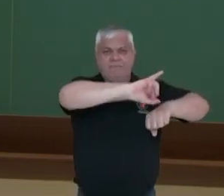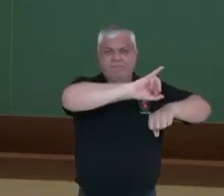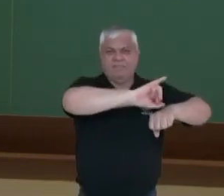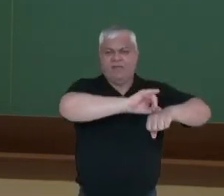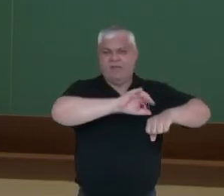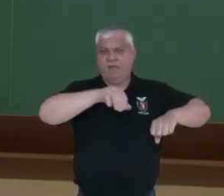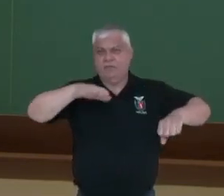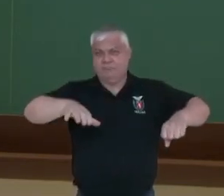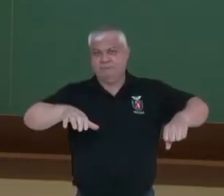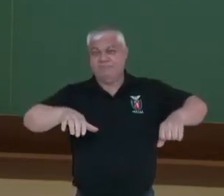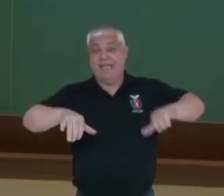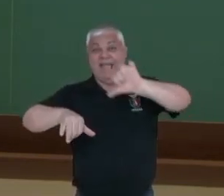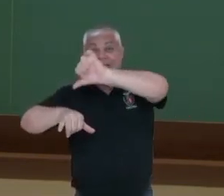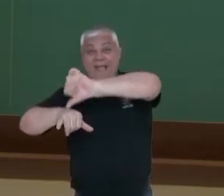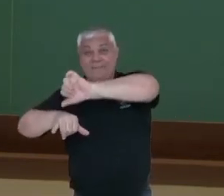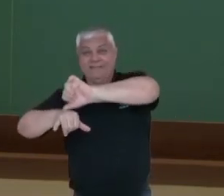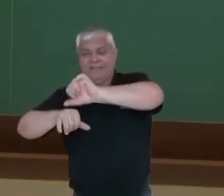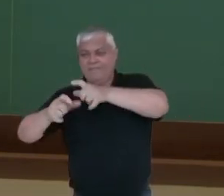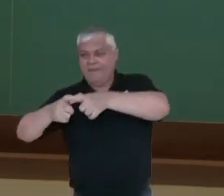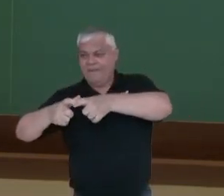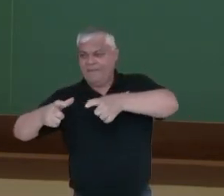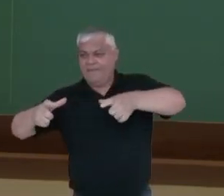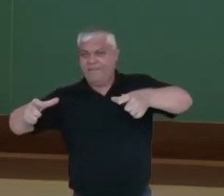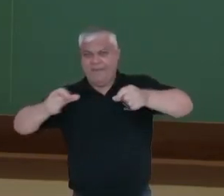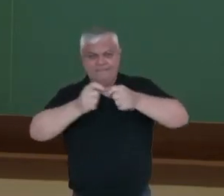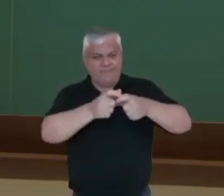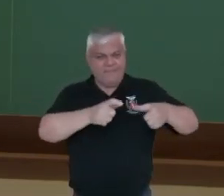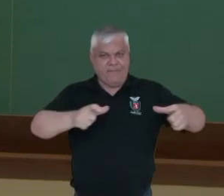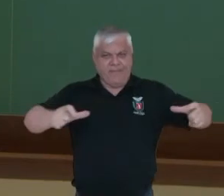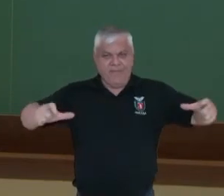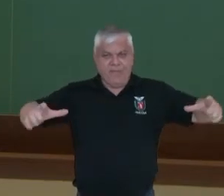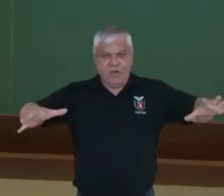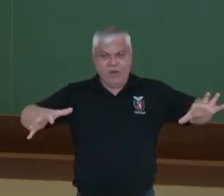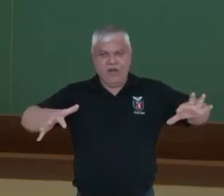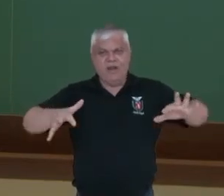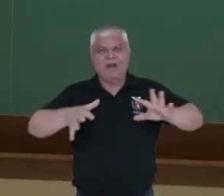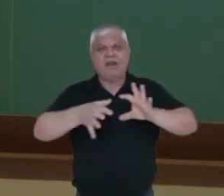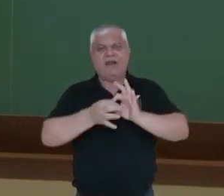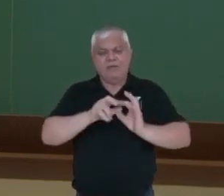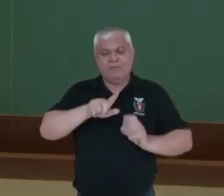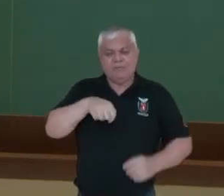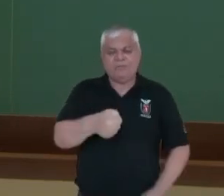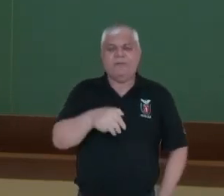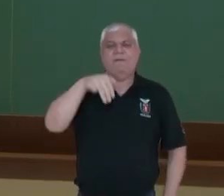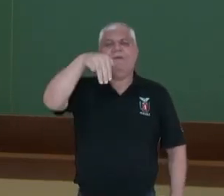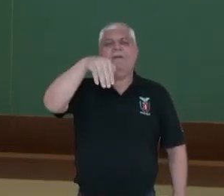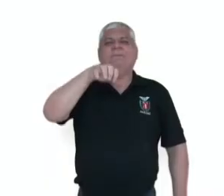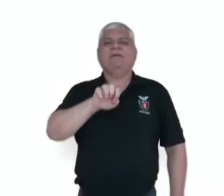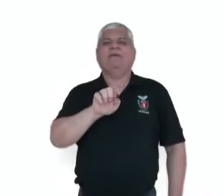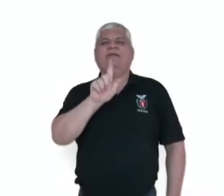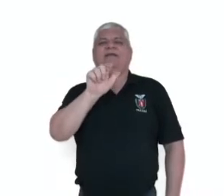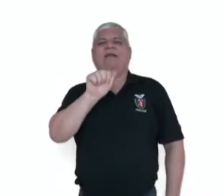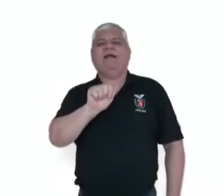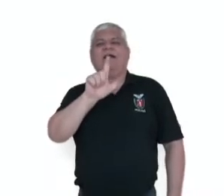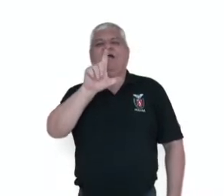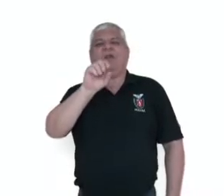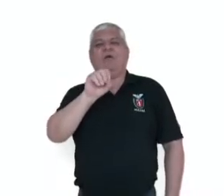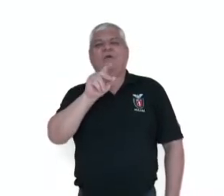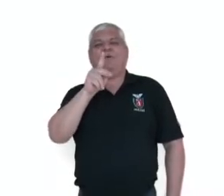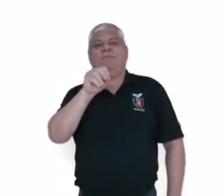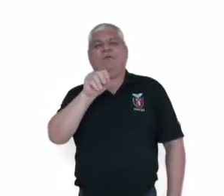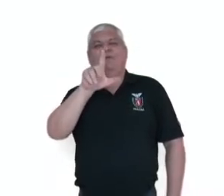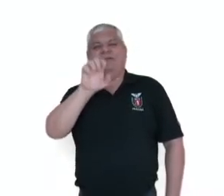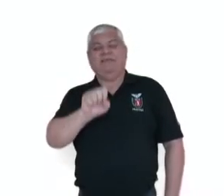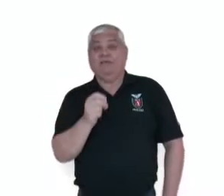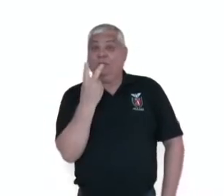esse crescimento dessas áreas, nós vamos ter a formação das megalópolis. O que são as megalópolis? A união de duas